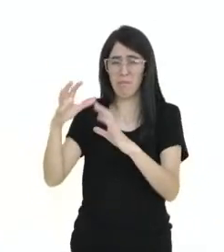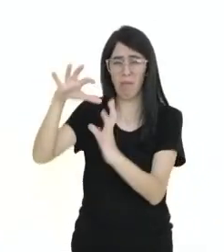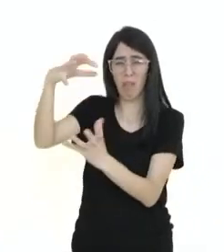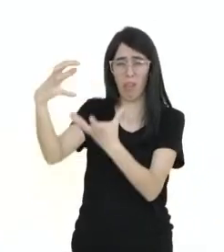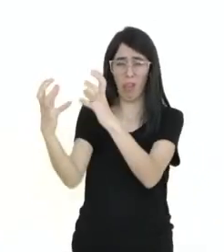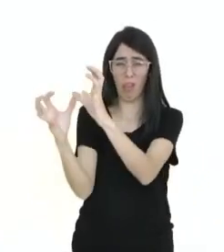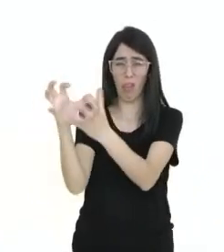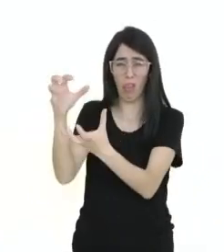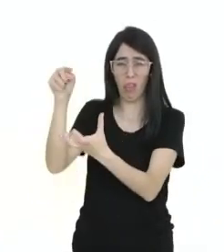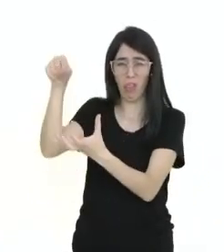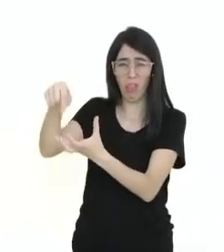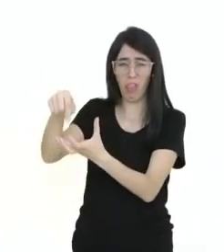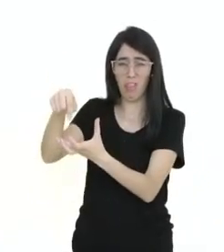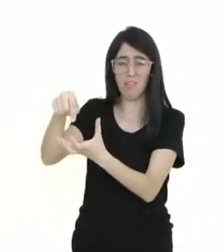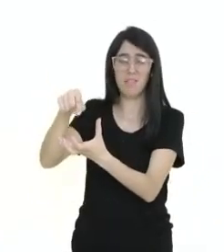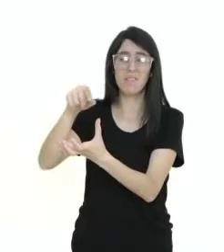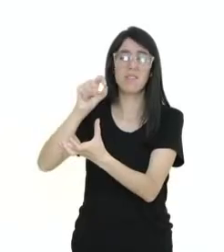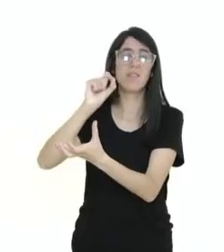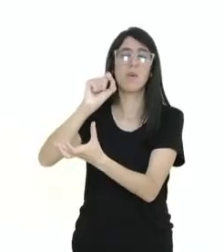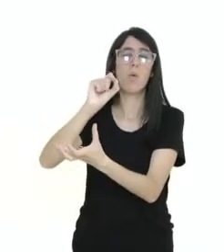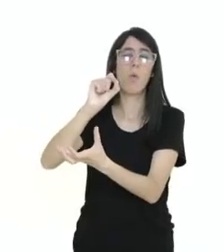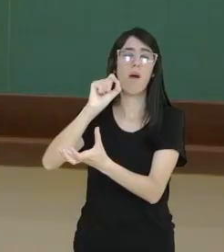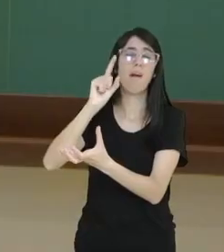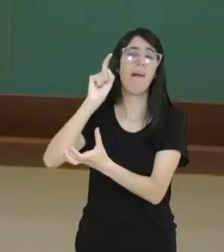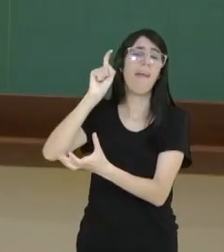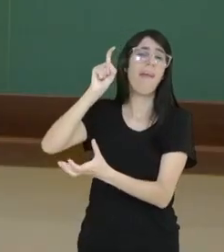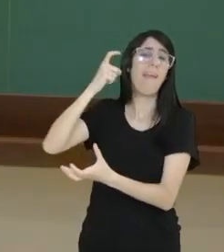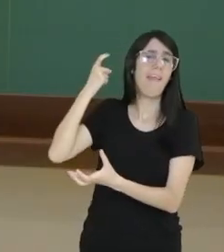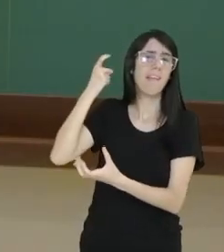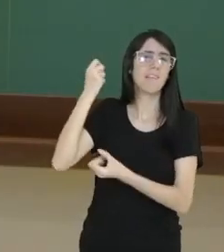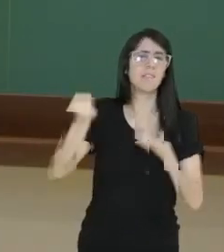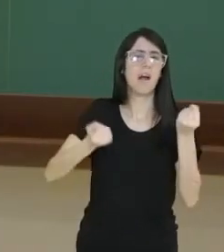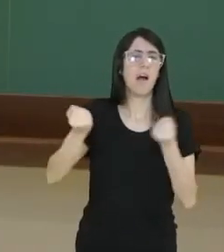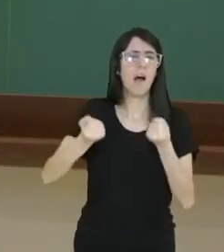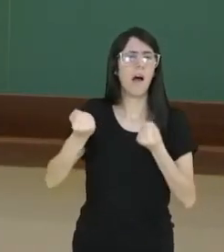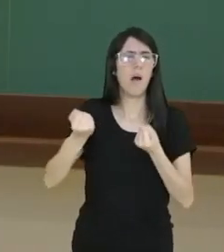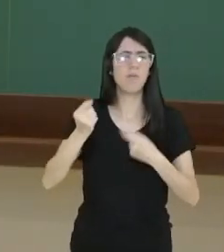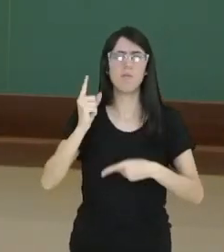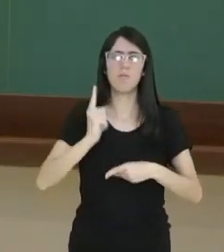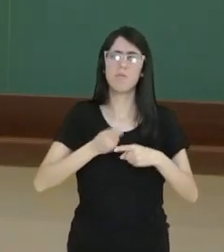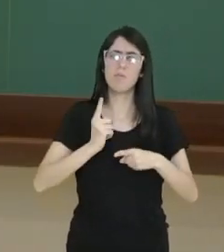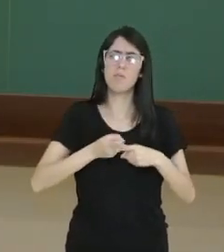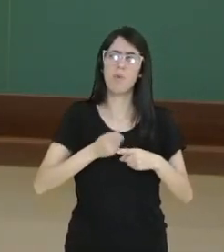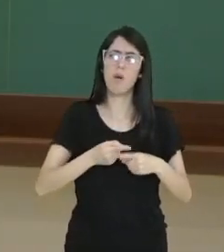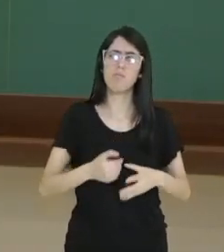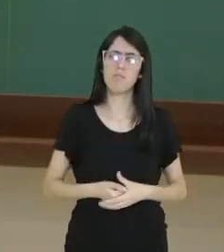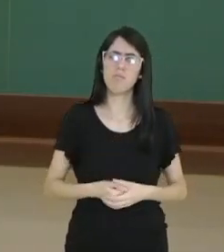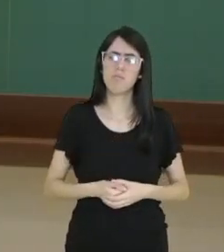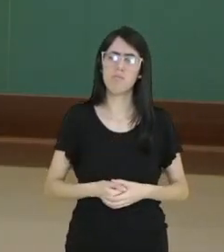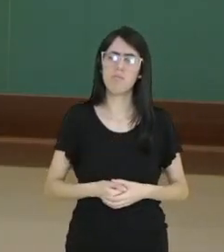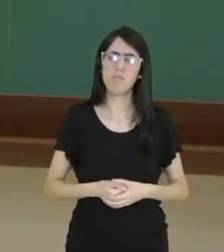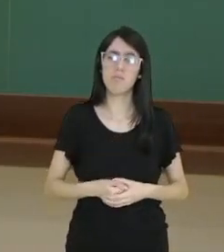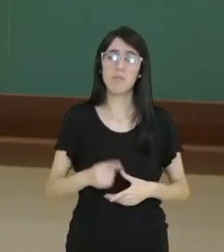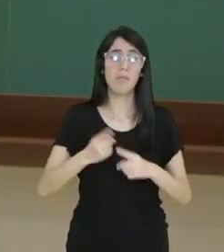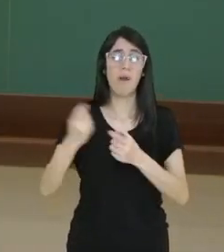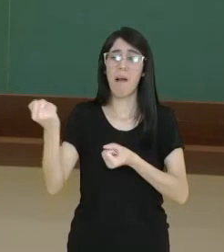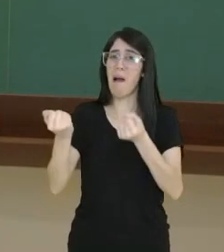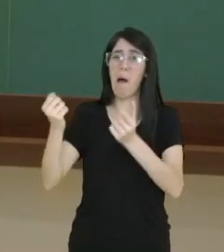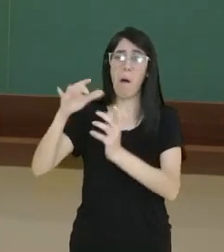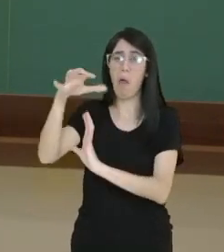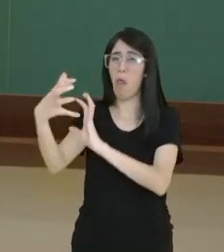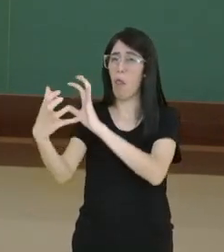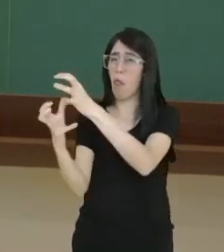seu ex-automóvel. Por que será ex-automóvel? Porque, claro, ele foi todo